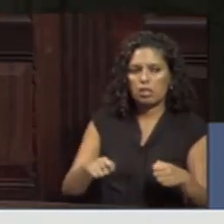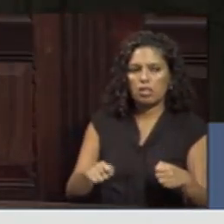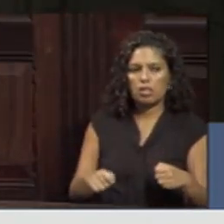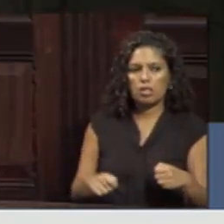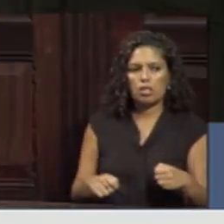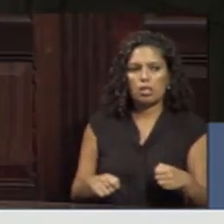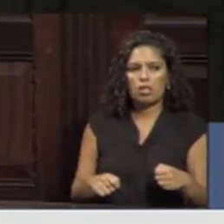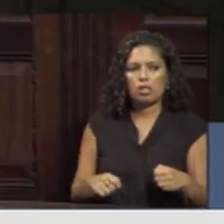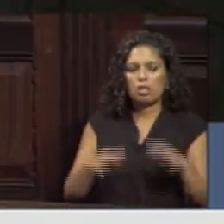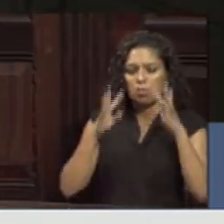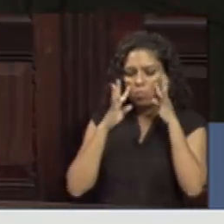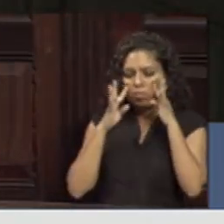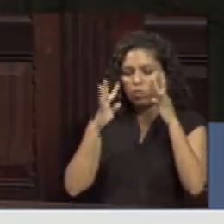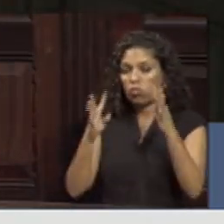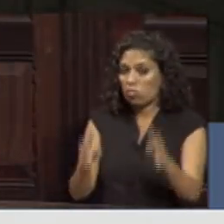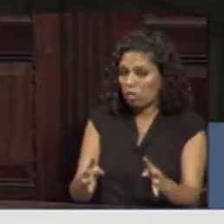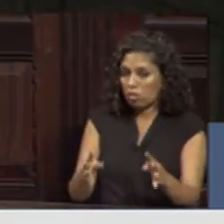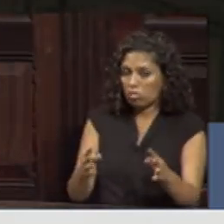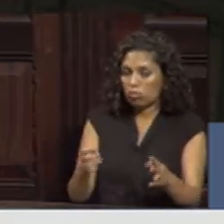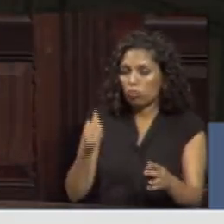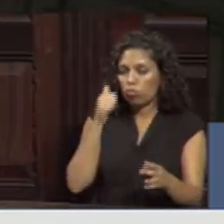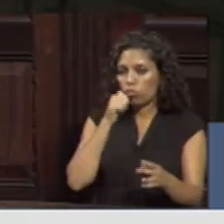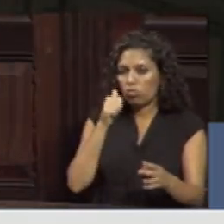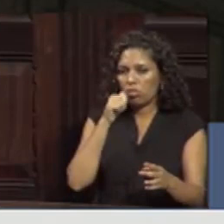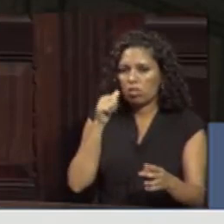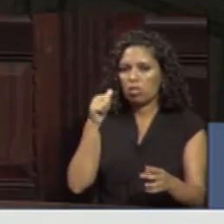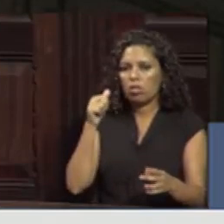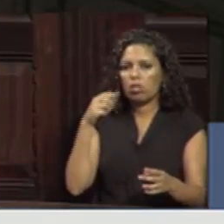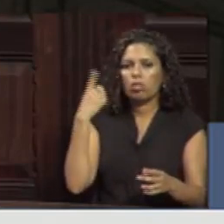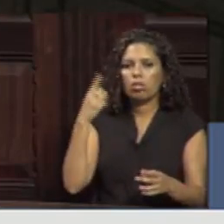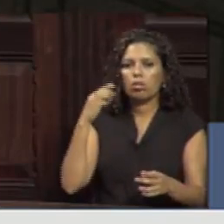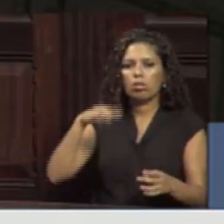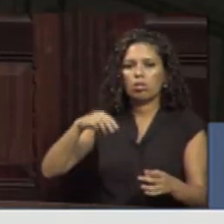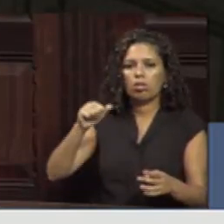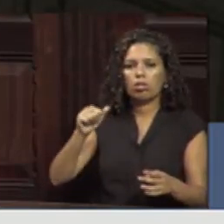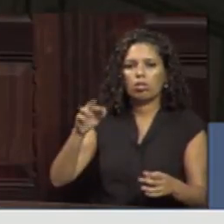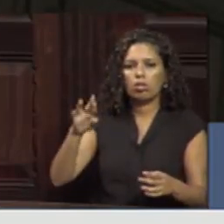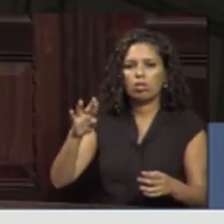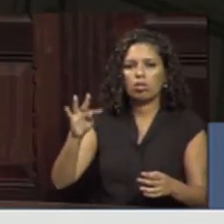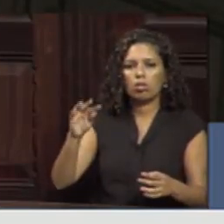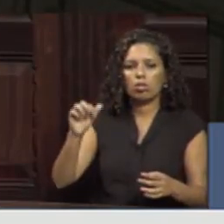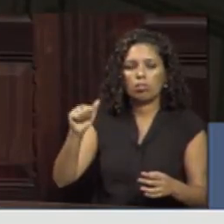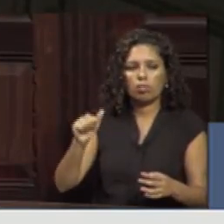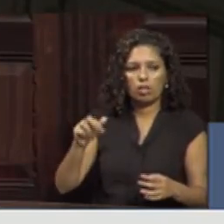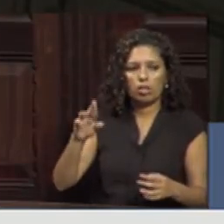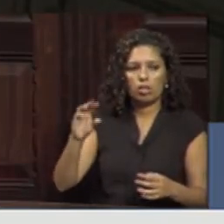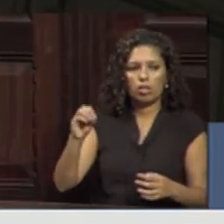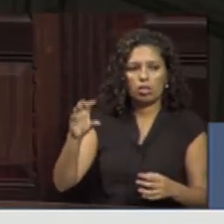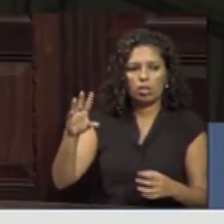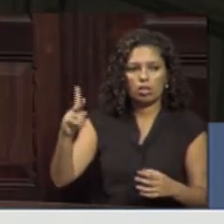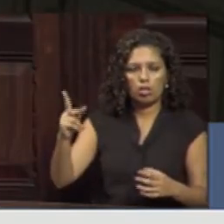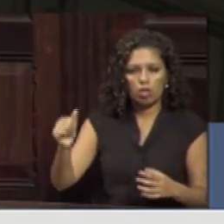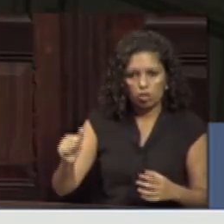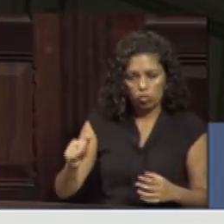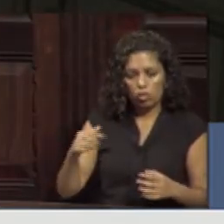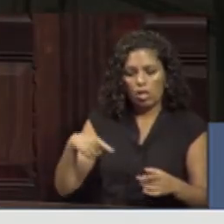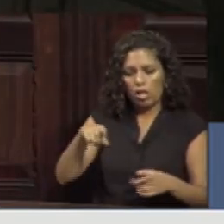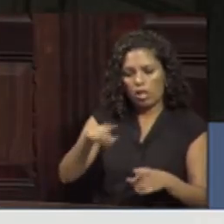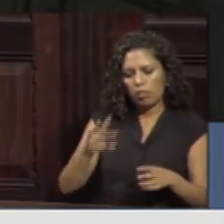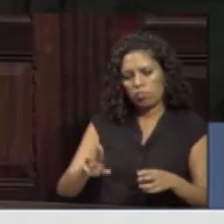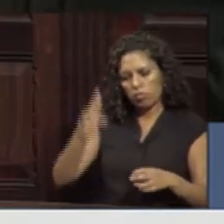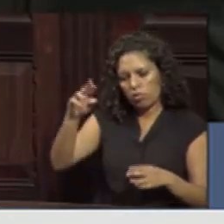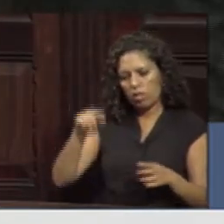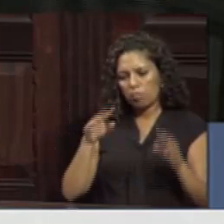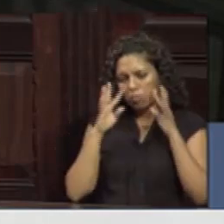uma atenção e um acompanhamento permanente a esse caso. E eu digo, senhor presidente, nessa questão, temos vários casos de